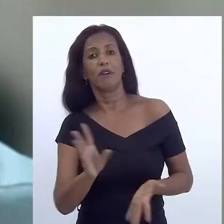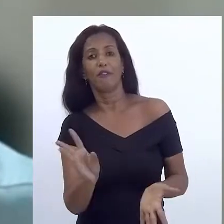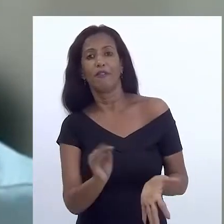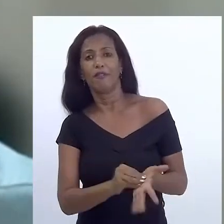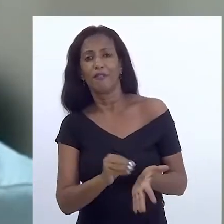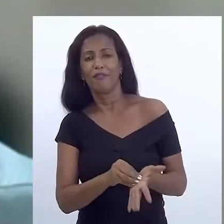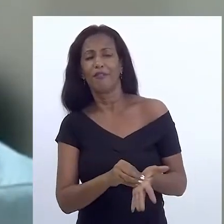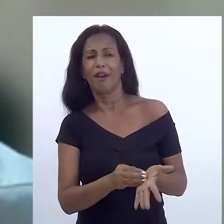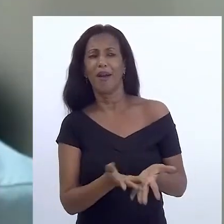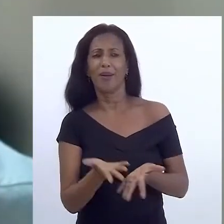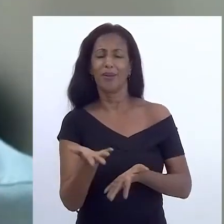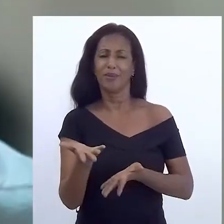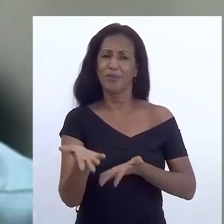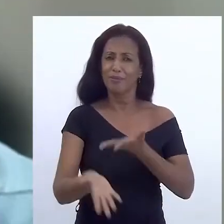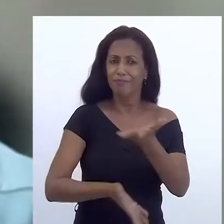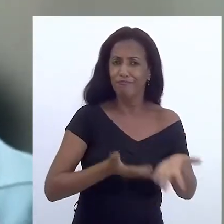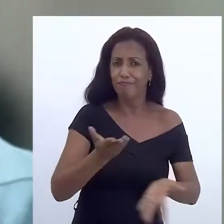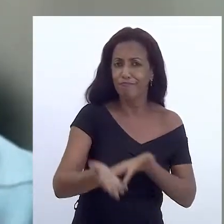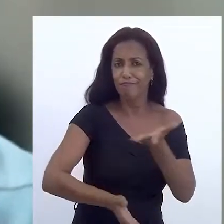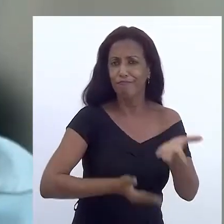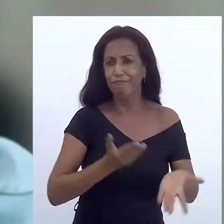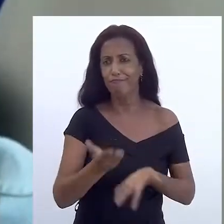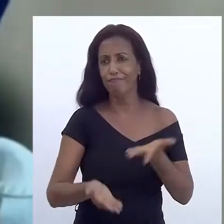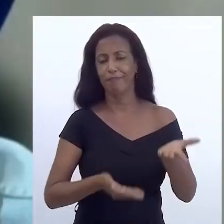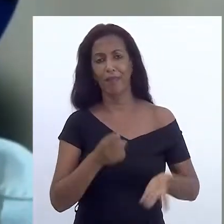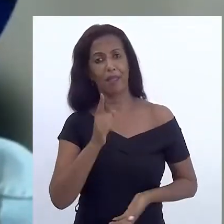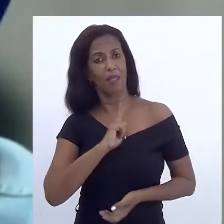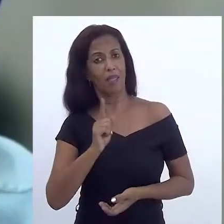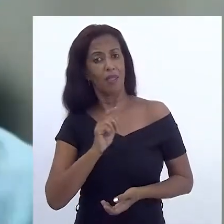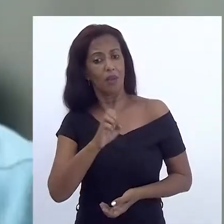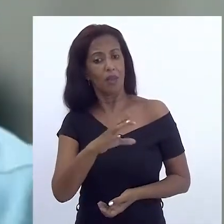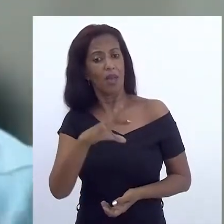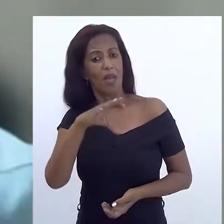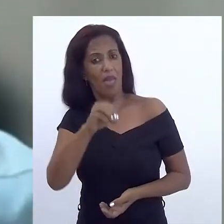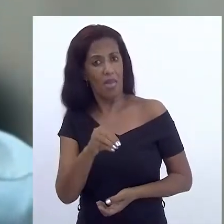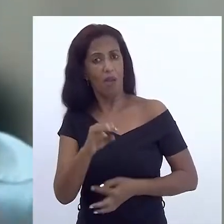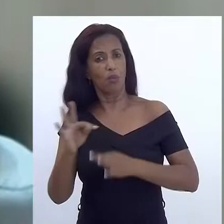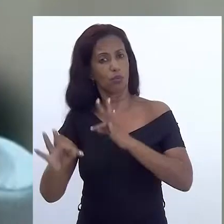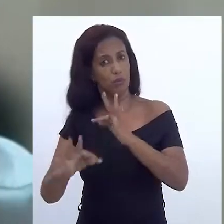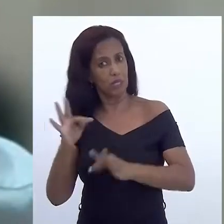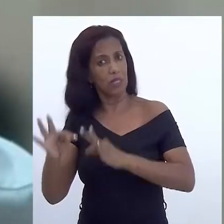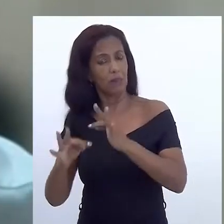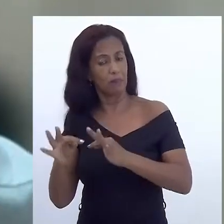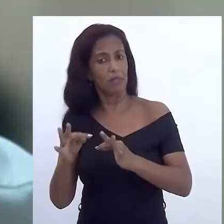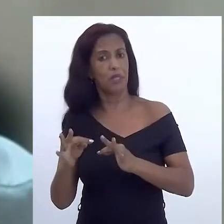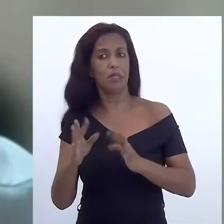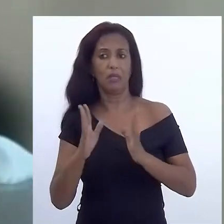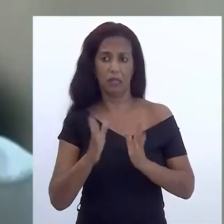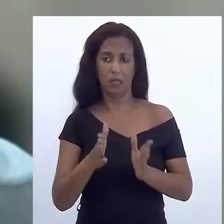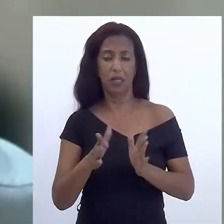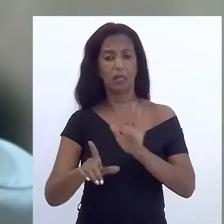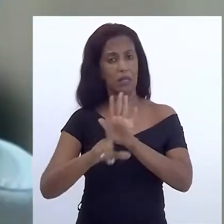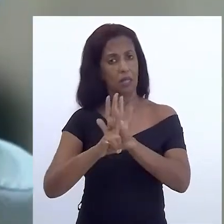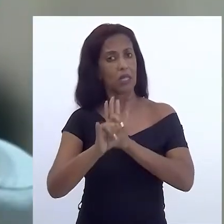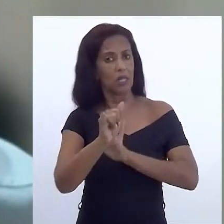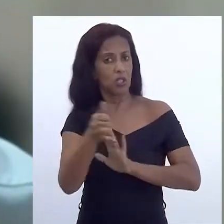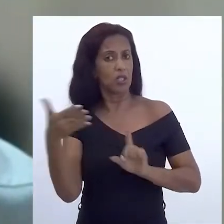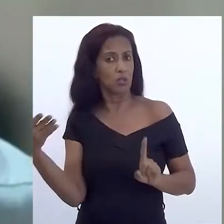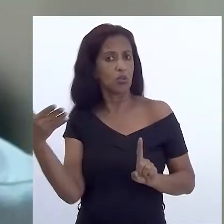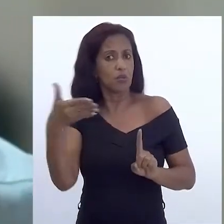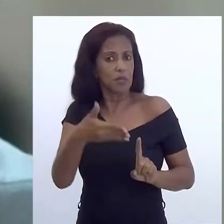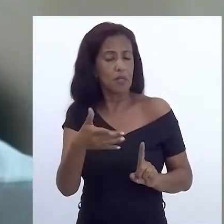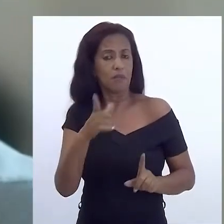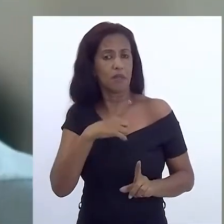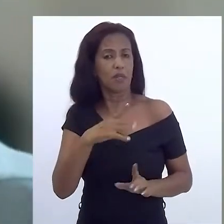faltam atividades como essa. Não da ecoterapia, que inclusive tem legislação específica do ano passado, do final